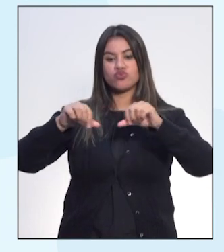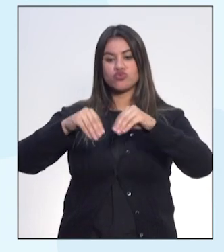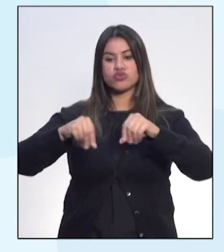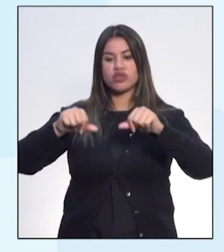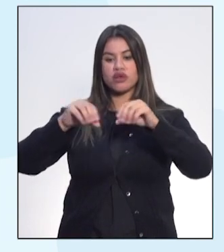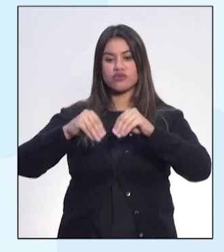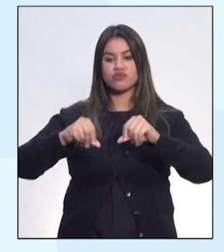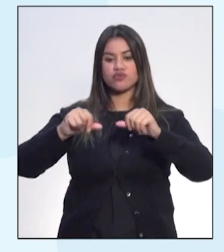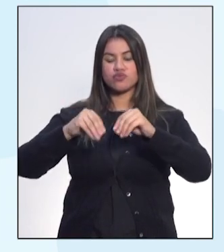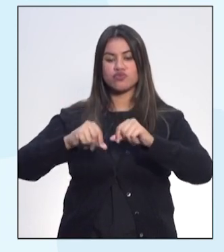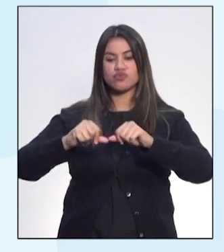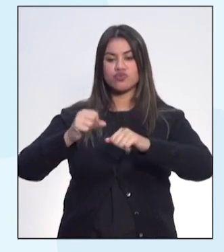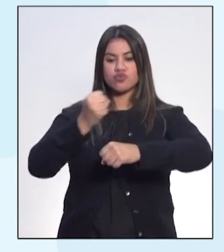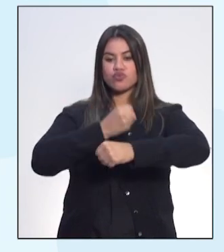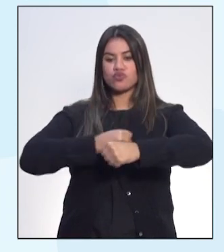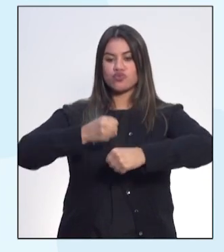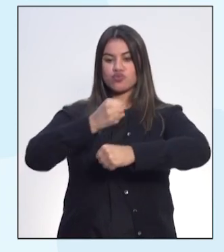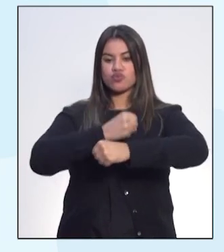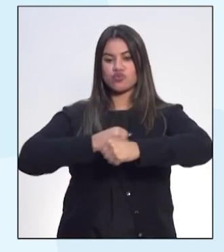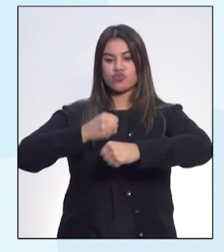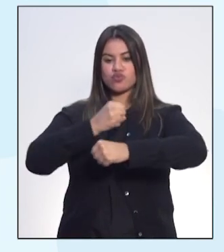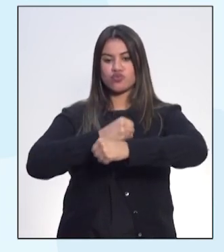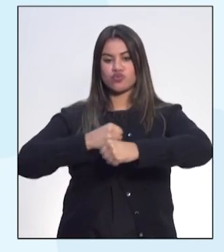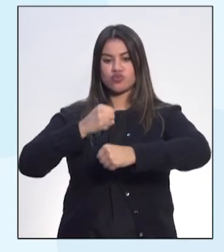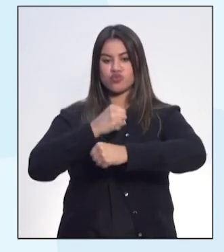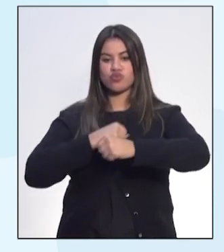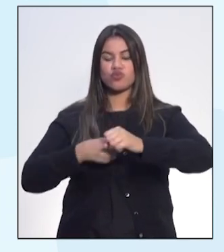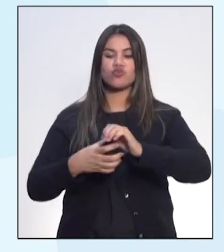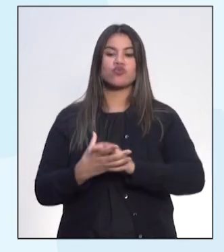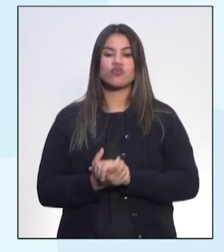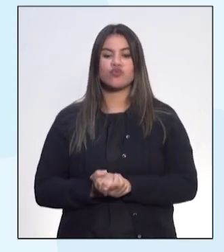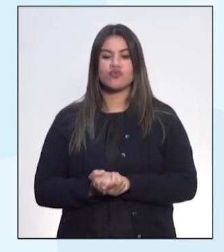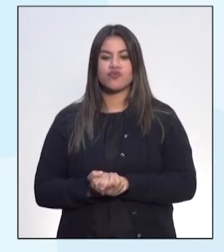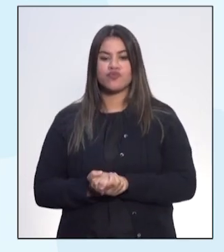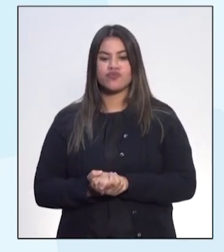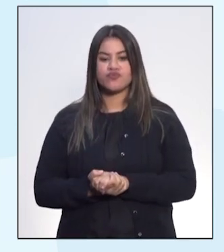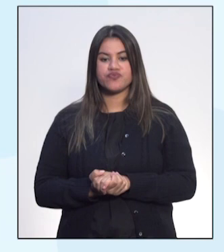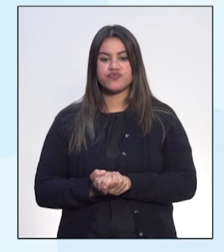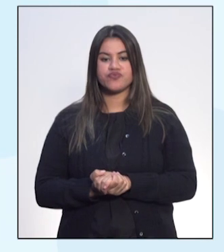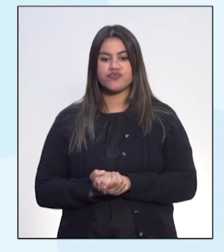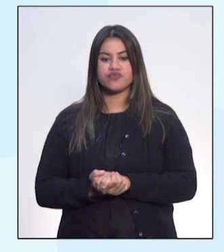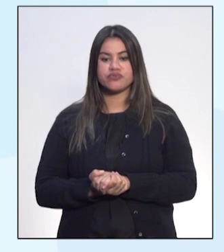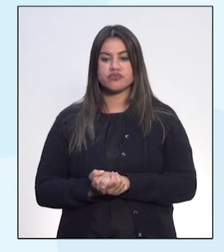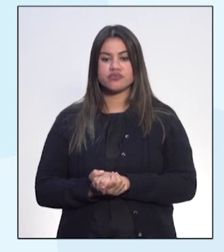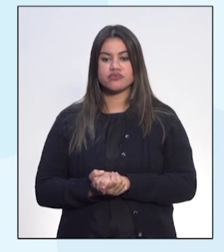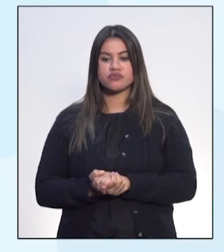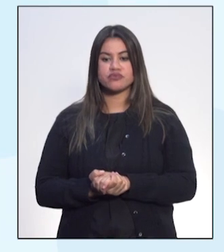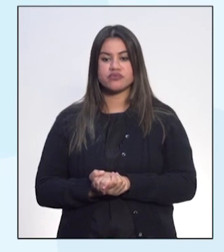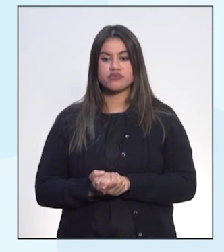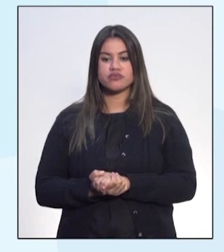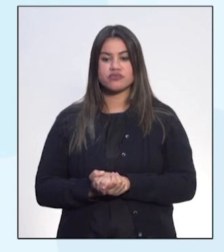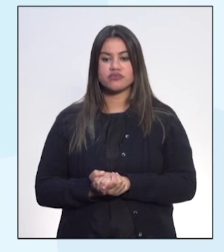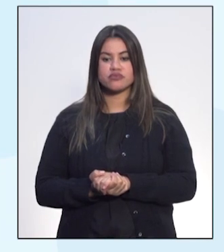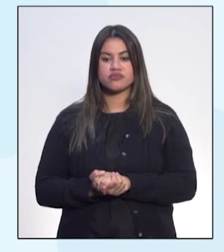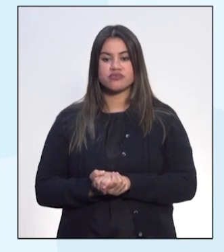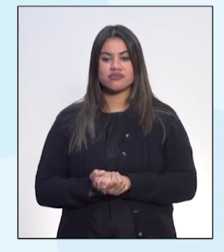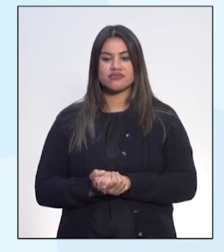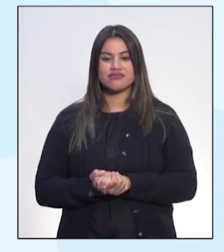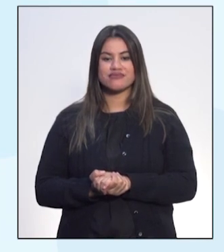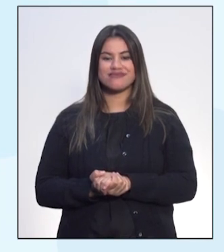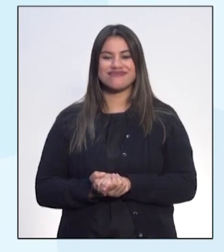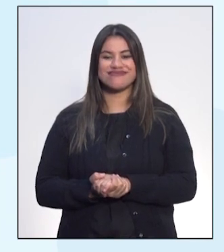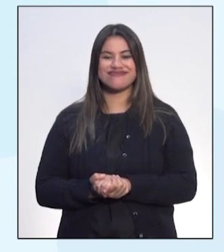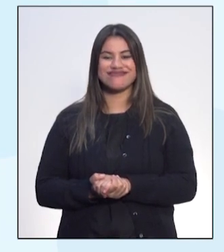forma de pó, né? Um sólido pulverizado, bem fininho. Então, o cristal tem aquela